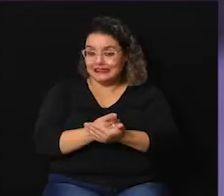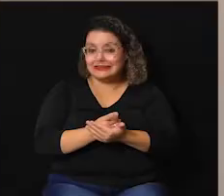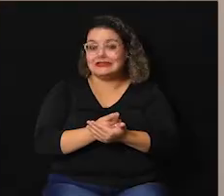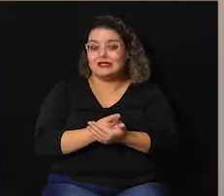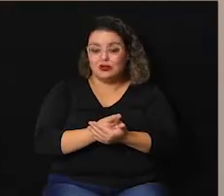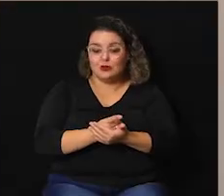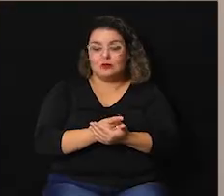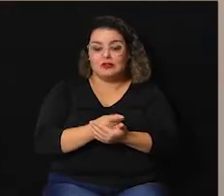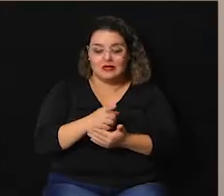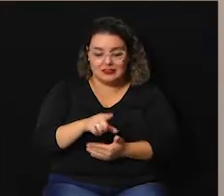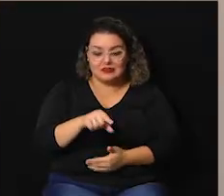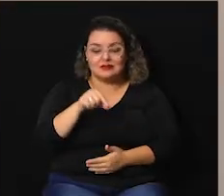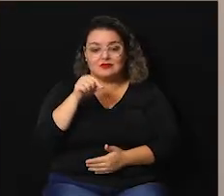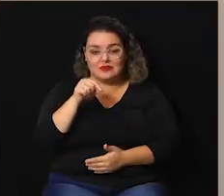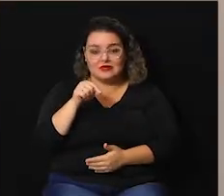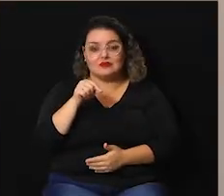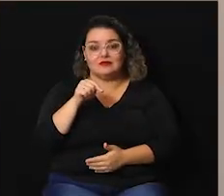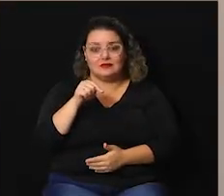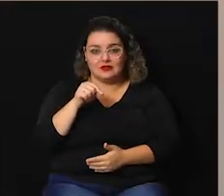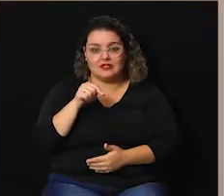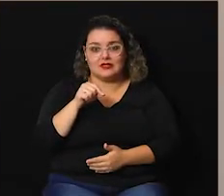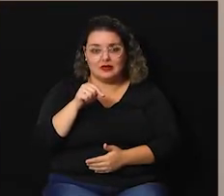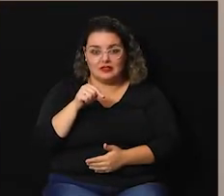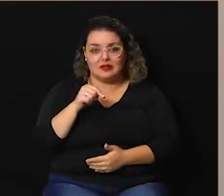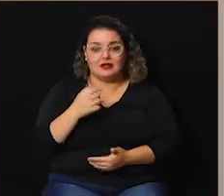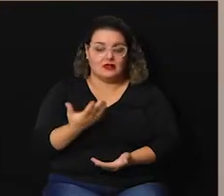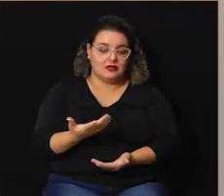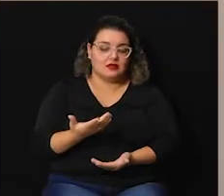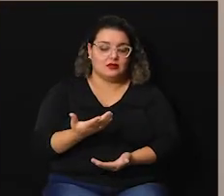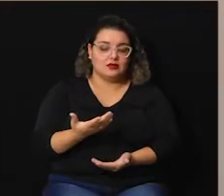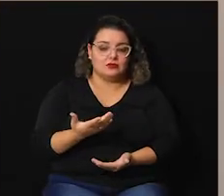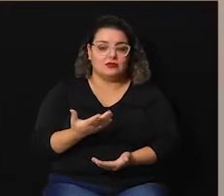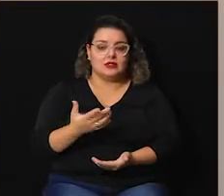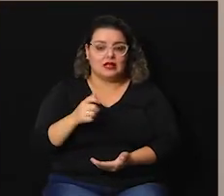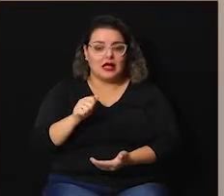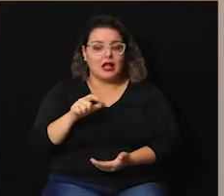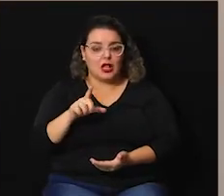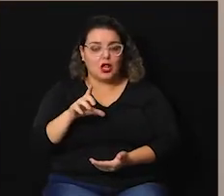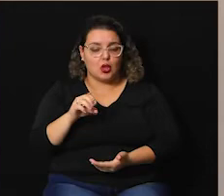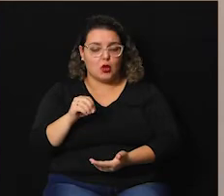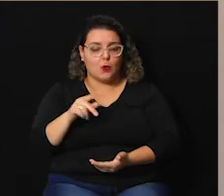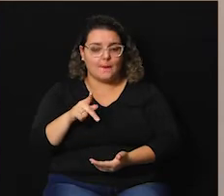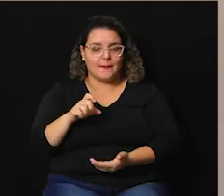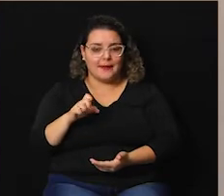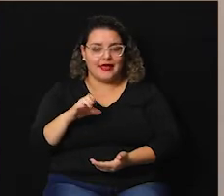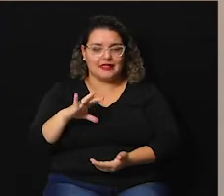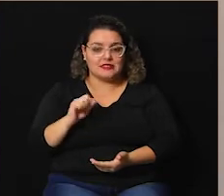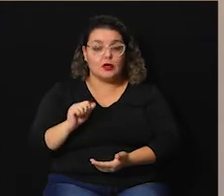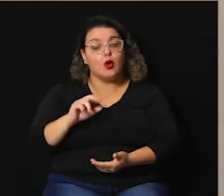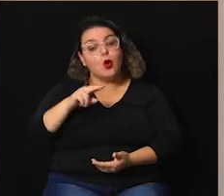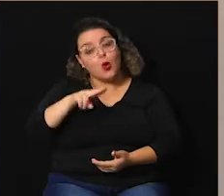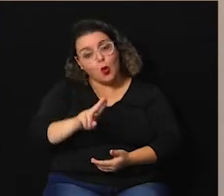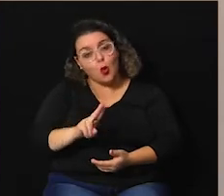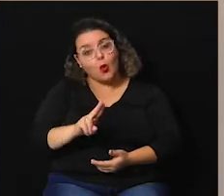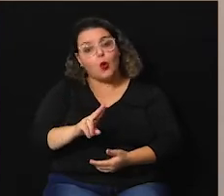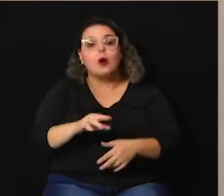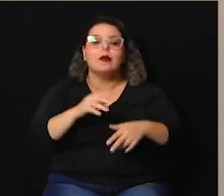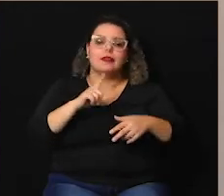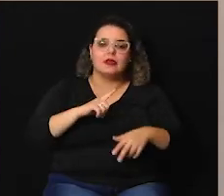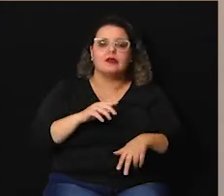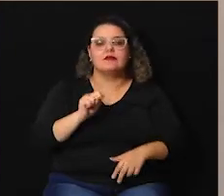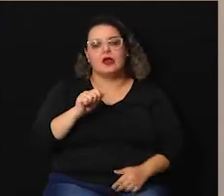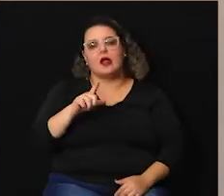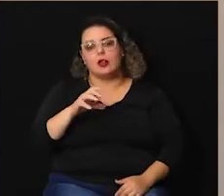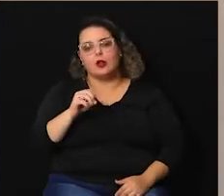quadro, ou até podem ser decorrentes desse prejuízo que a gente falou em relação à imagem. O que a gente faz? Duas abordagens